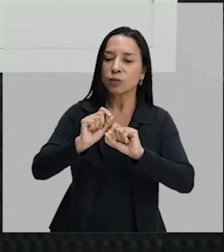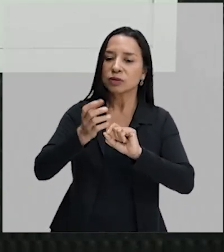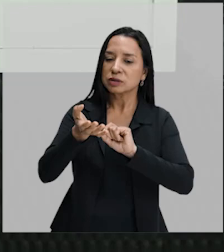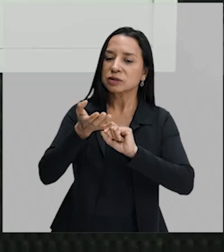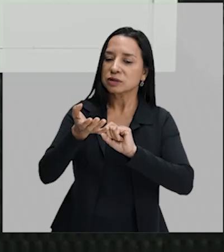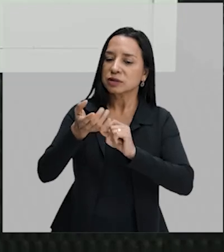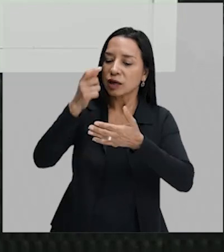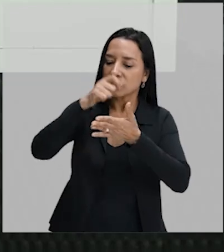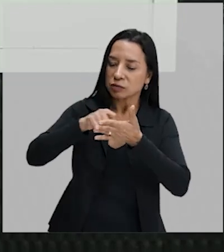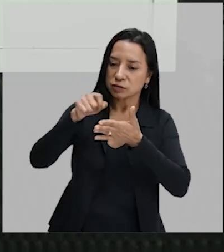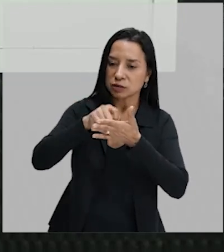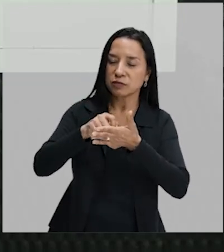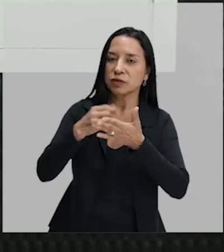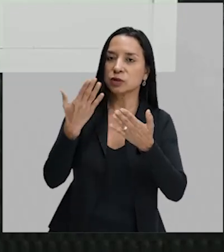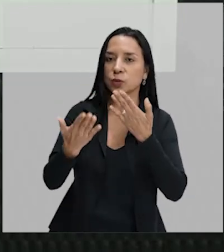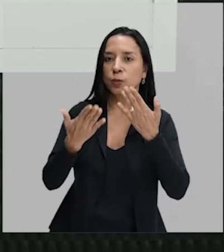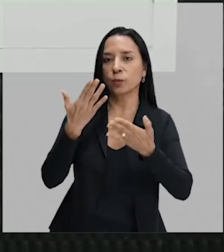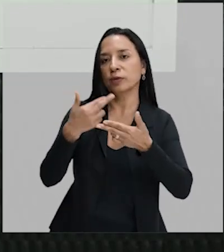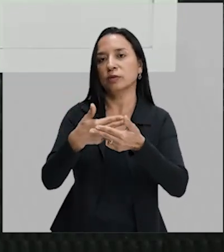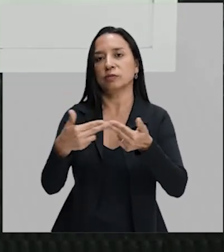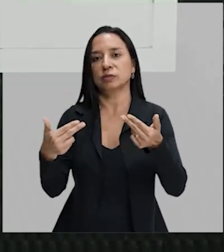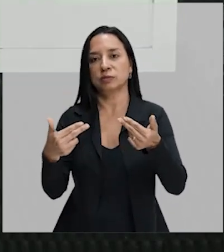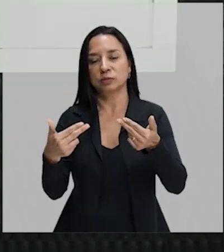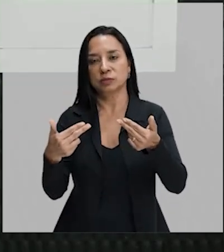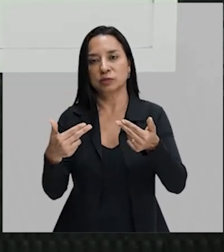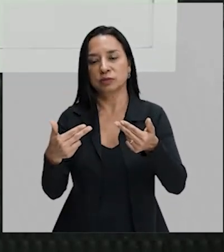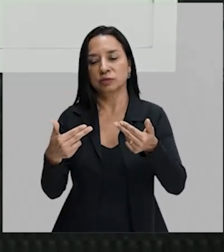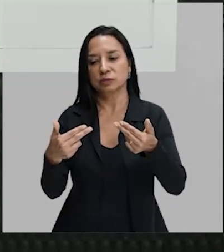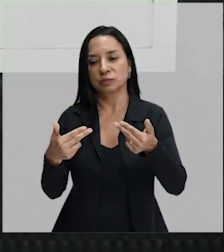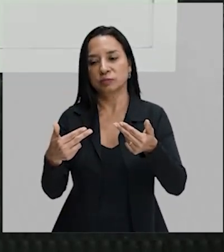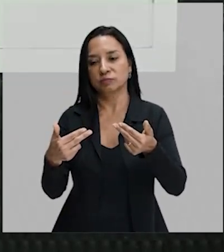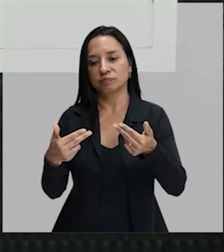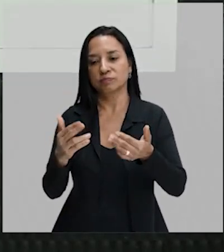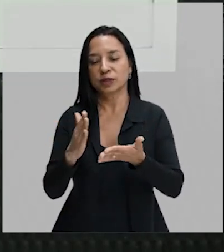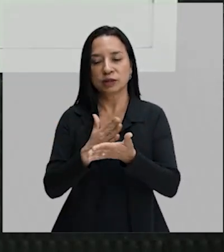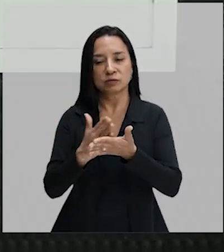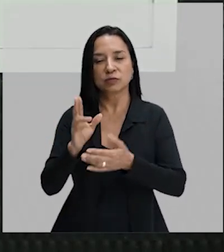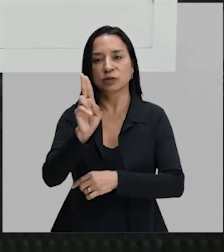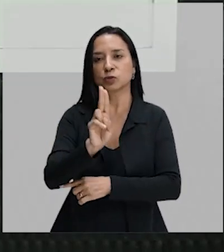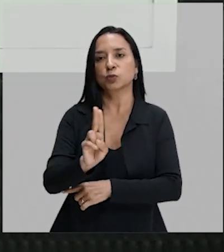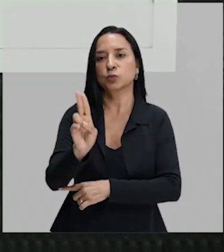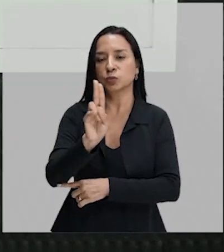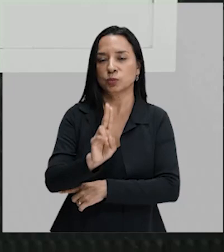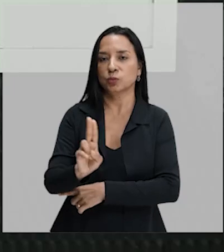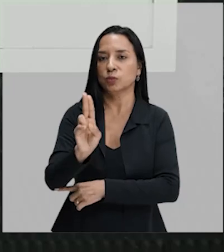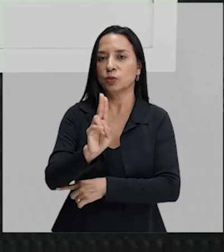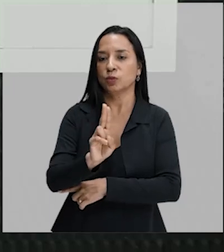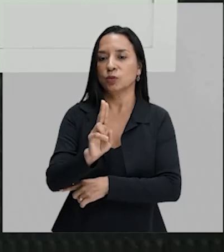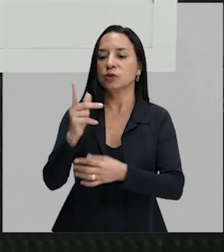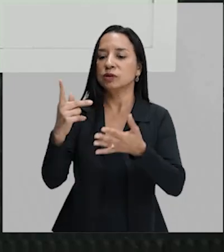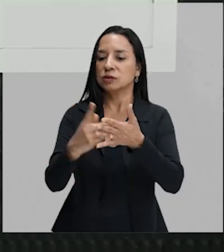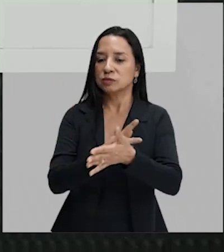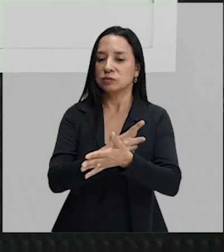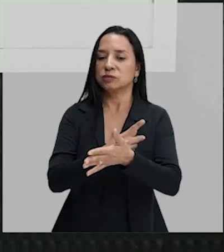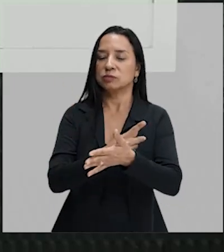elementos. Tá? Geralmente você utiliza muito as situações já